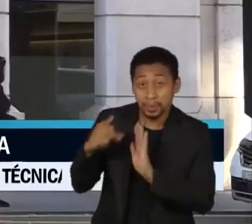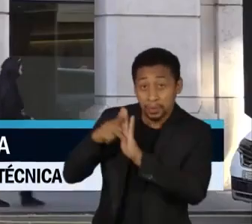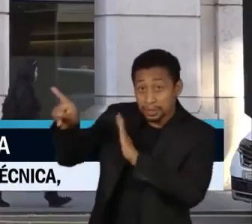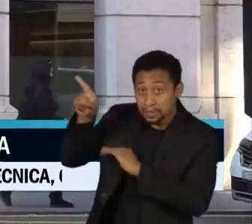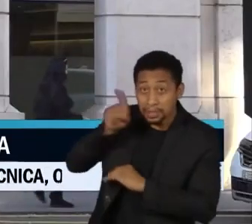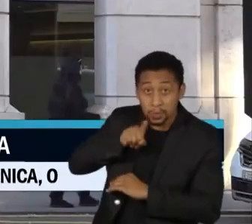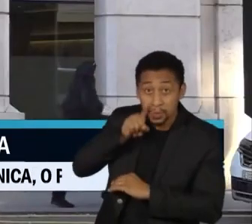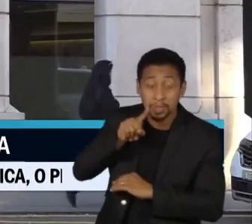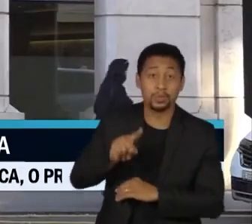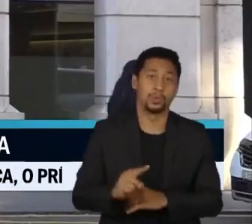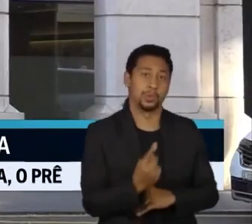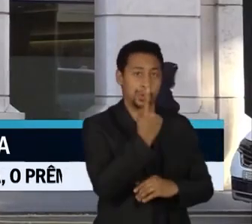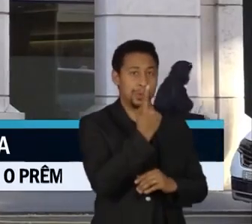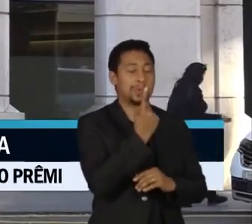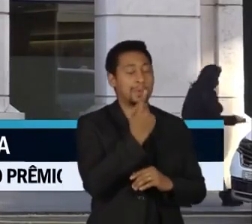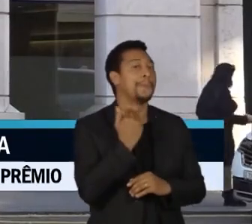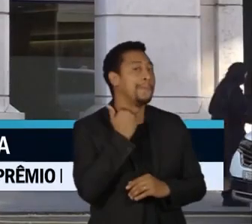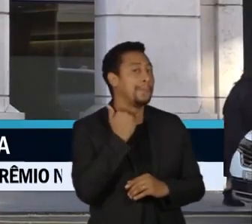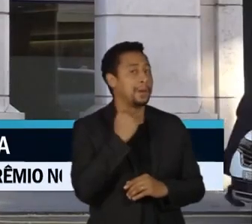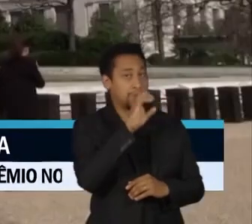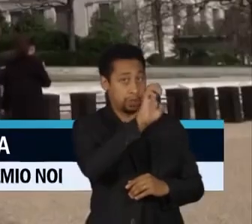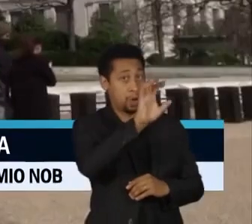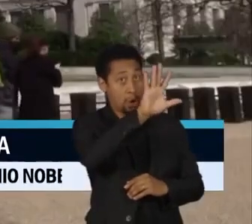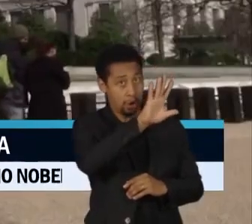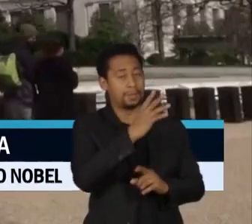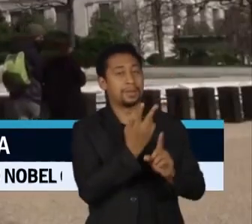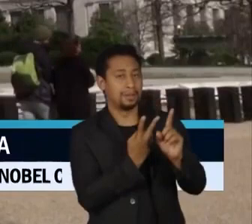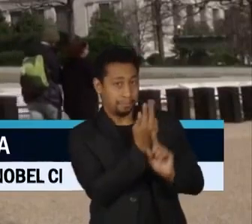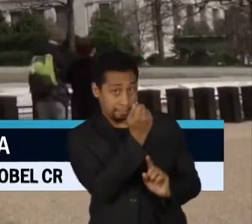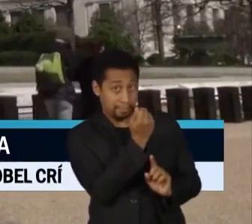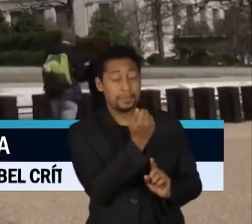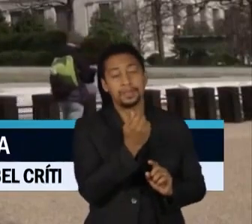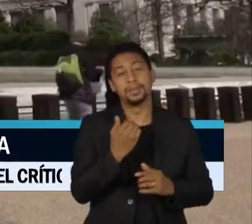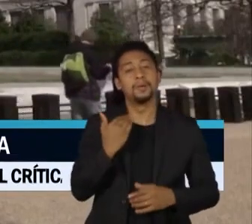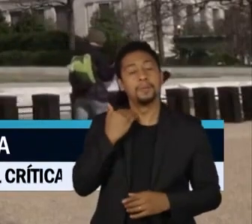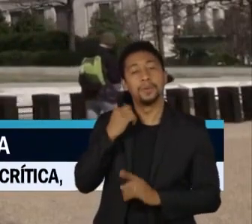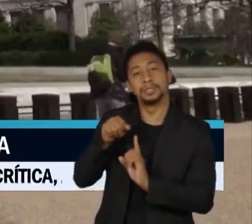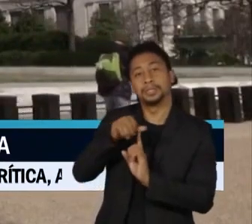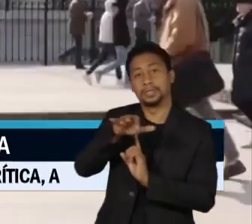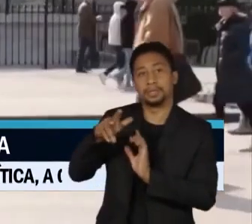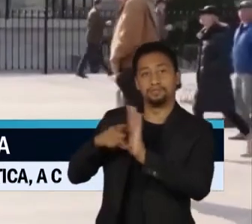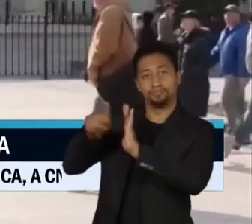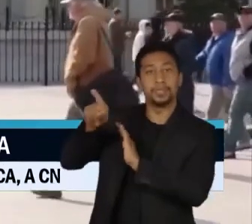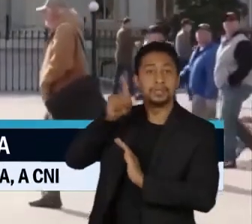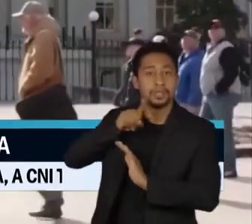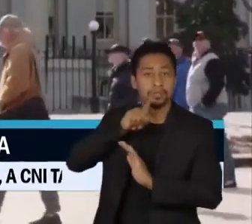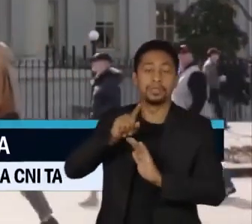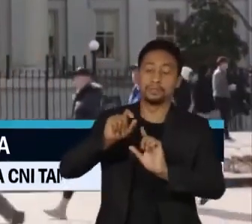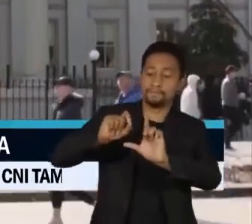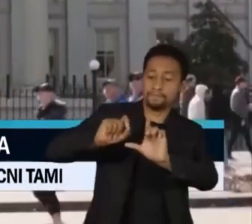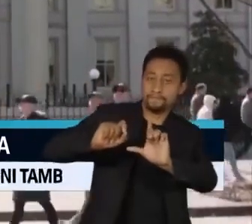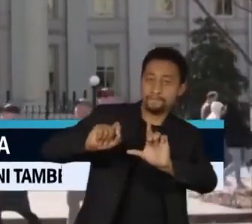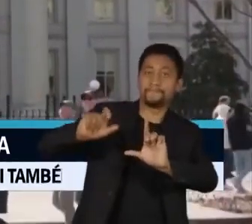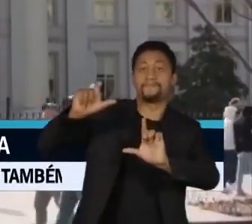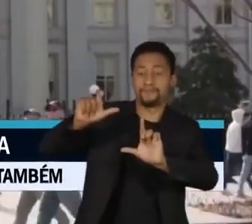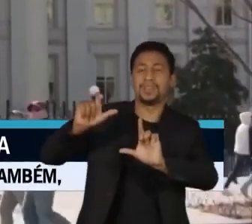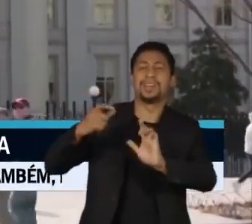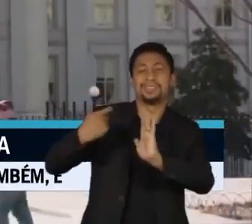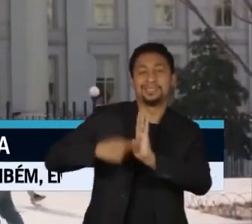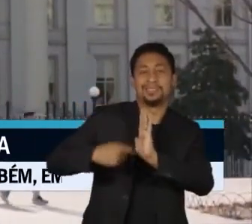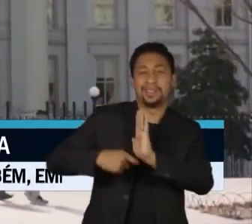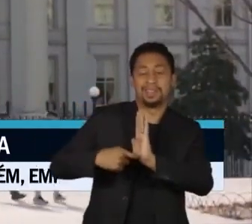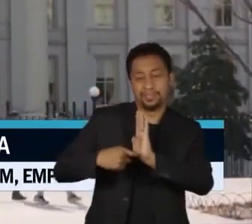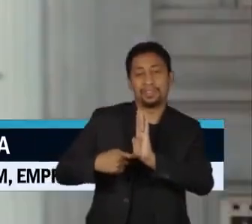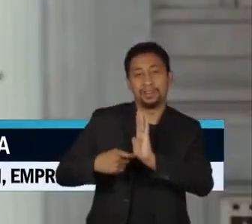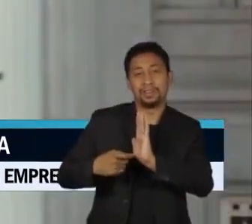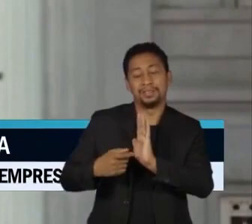e da quebra do Credit Suisse na Europa, o Banco Central americano elevou pela nona vez a taxa básica de